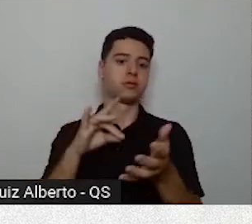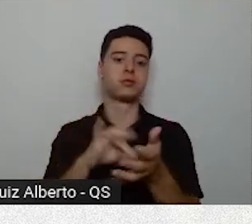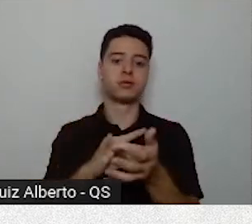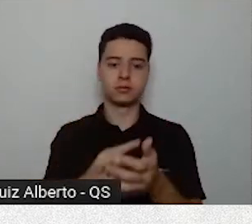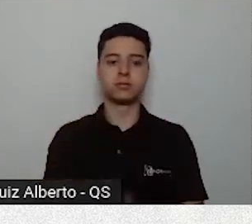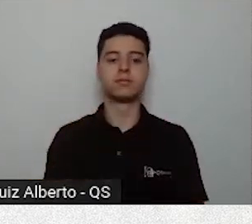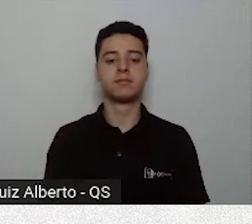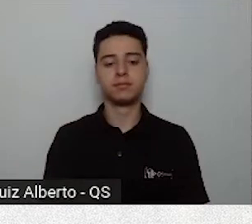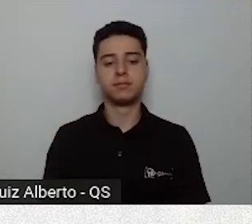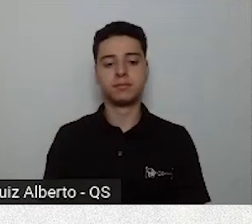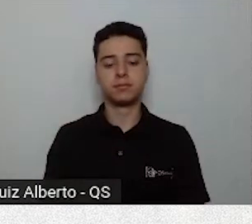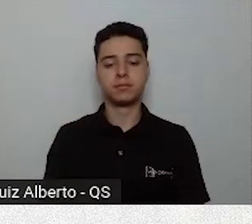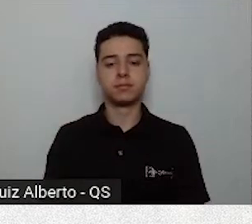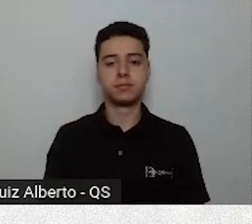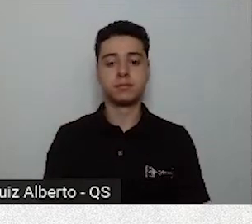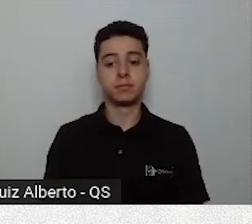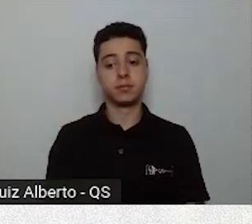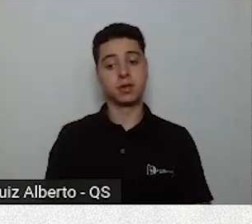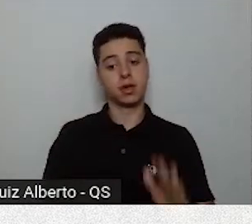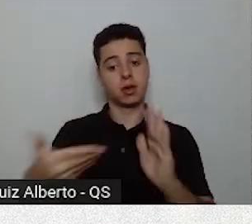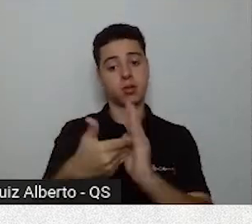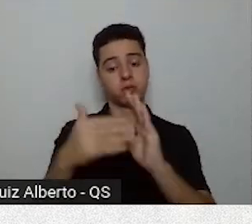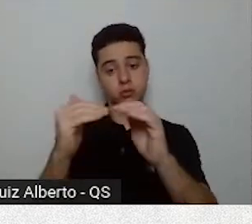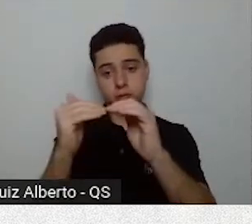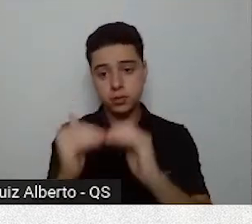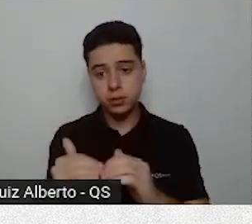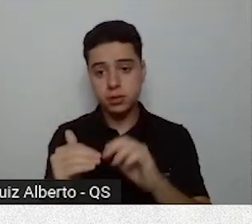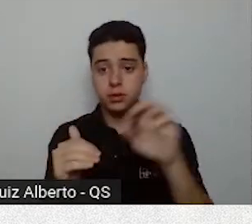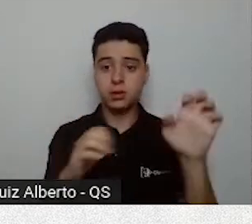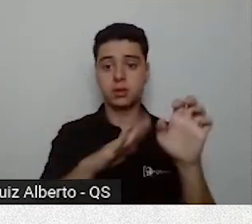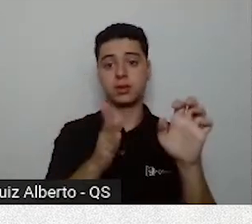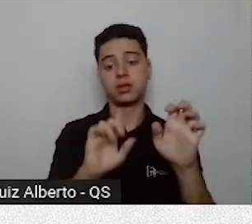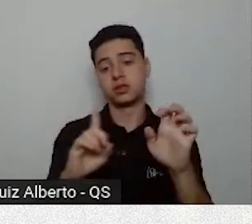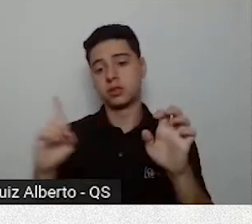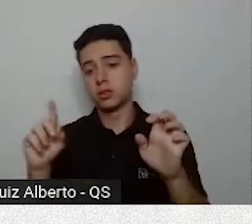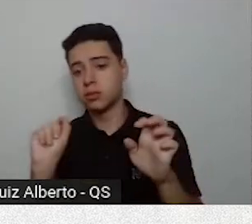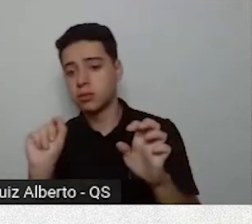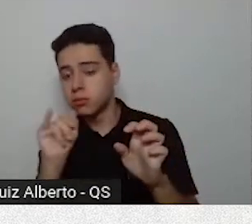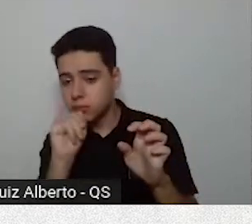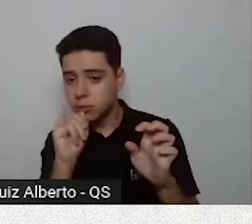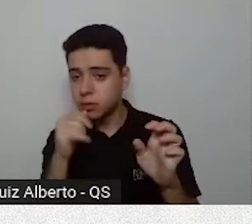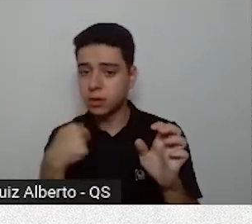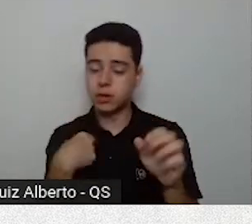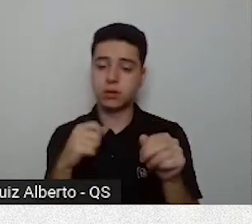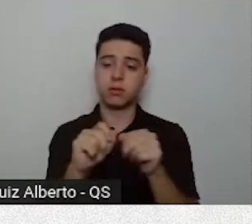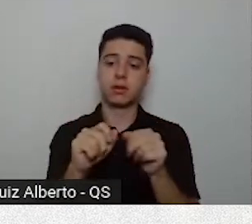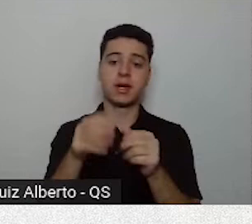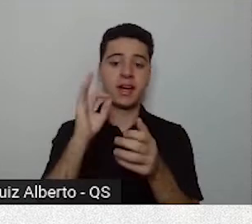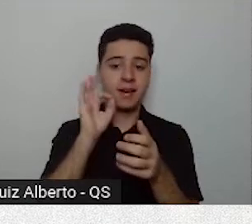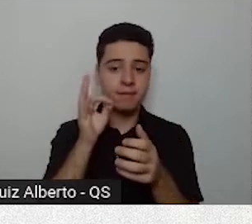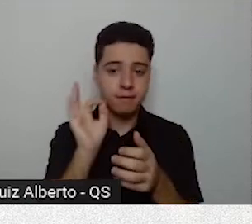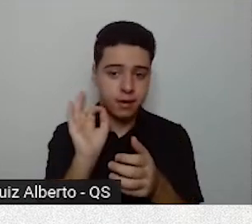E a última dessa linha de baixo, né, da esquerda para a direita, é a que eu fiz com o café.